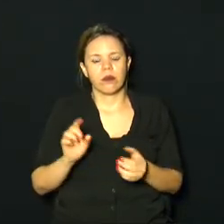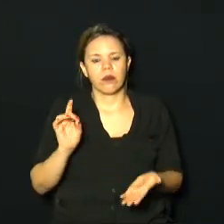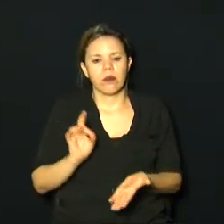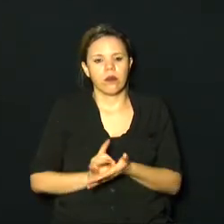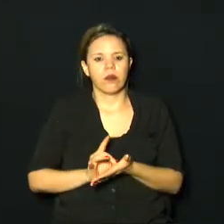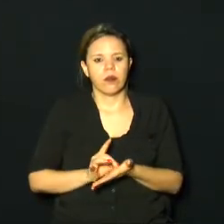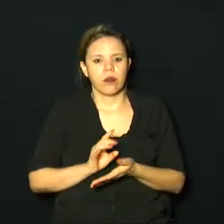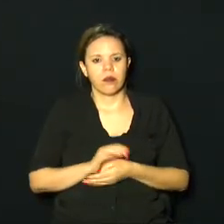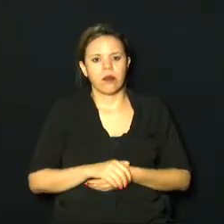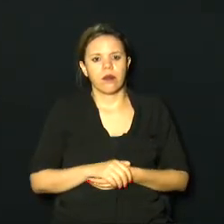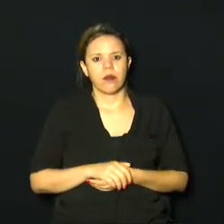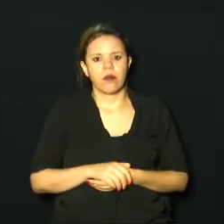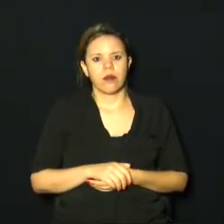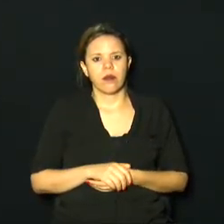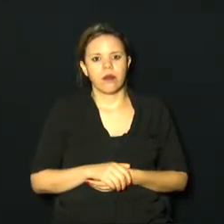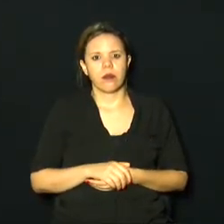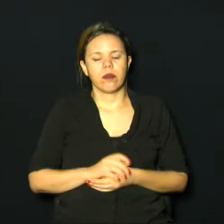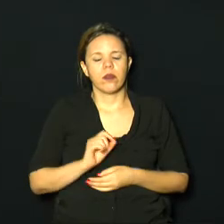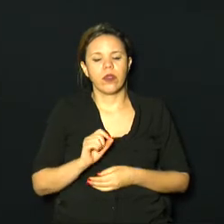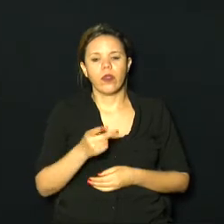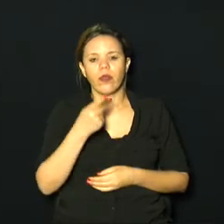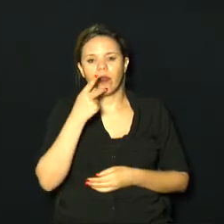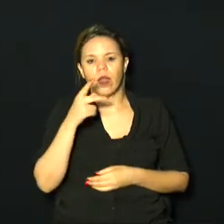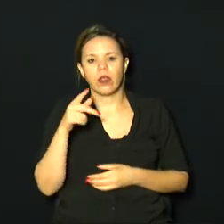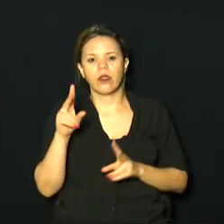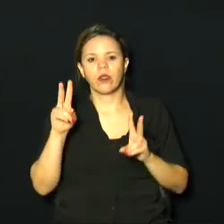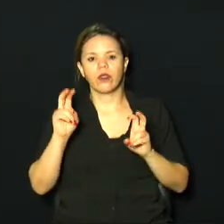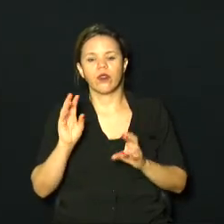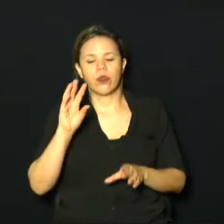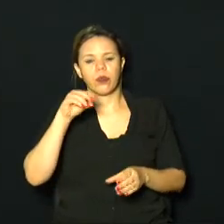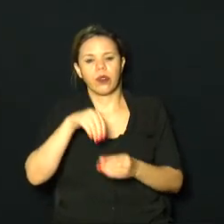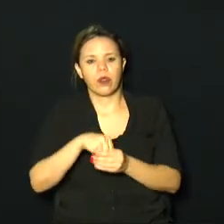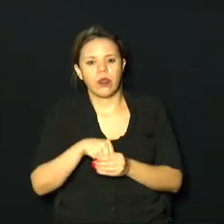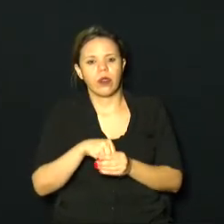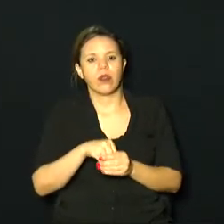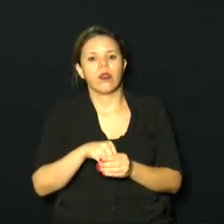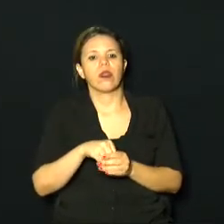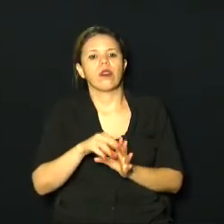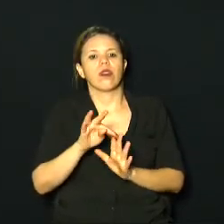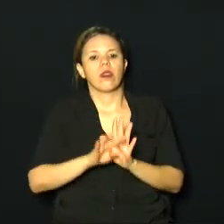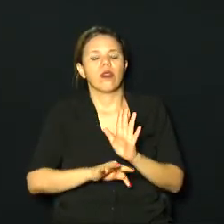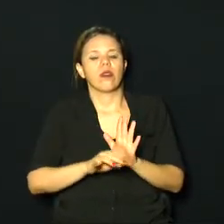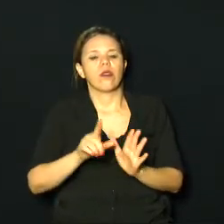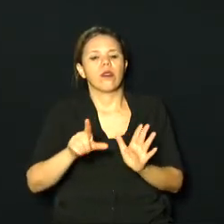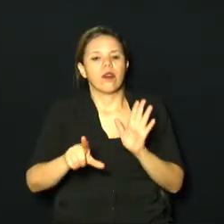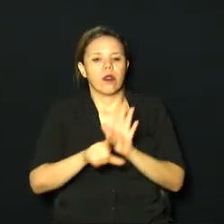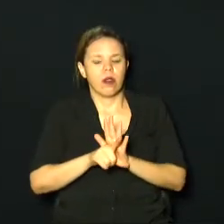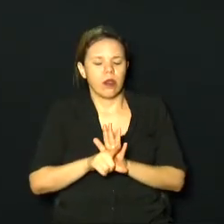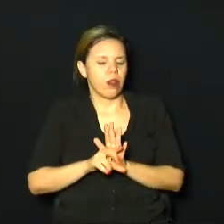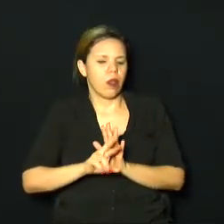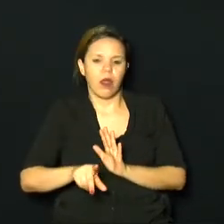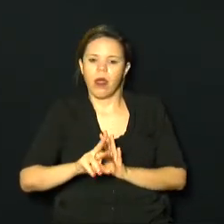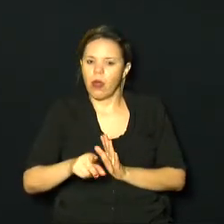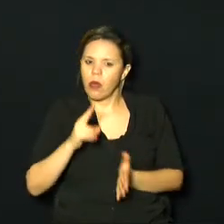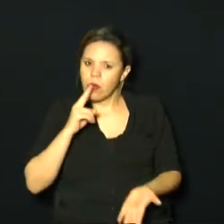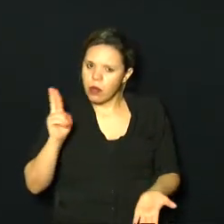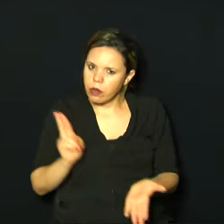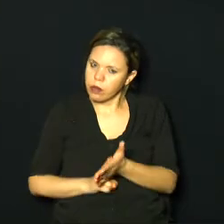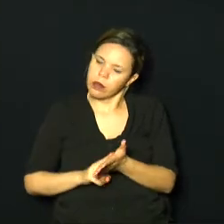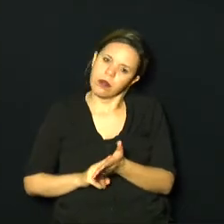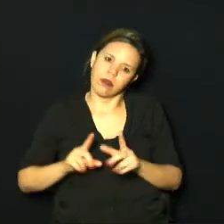concretizar o que dizem os tratados. E os tratados não são cartas, são